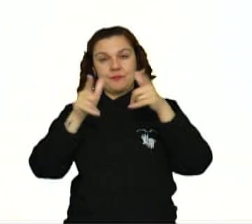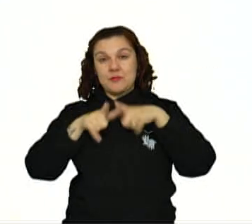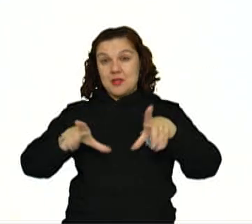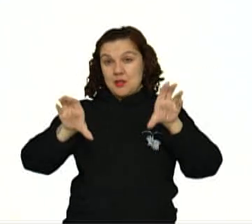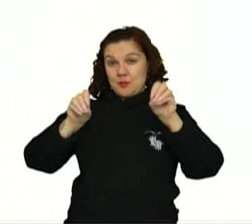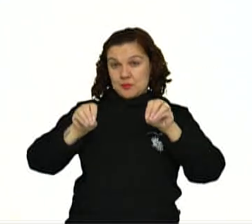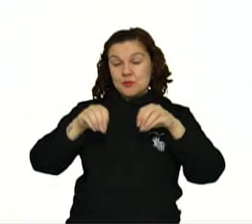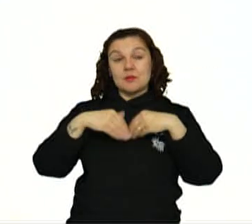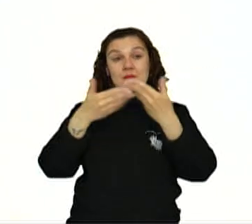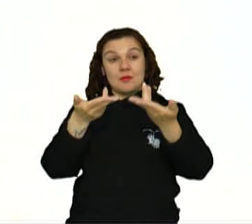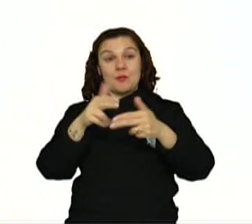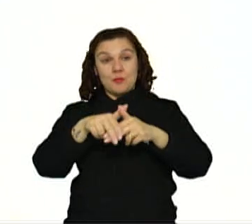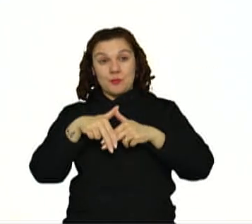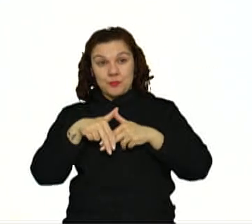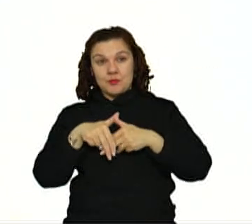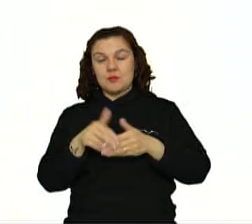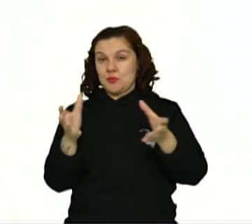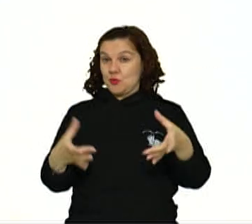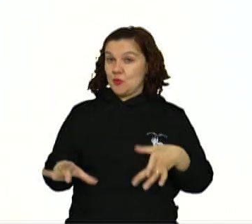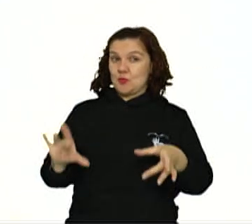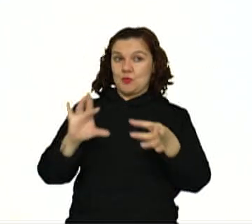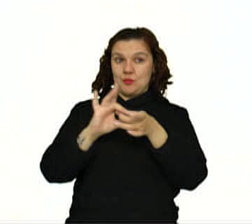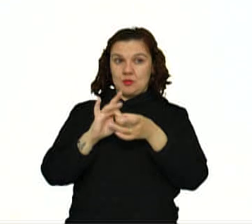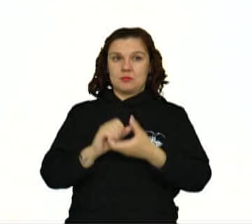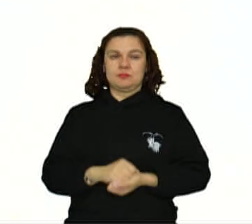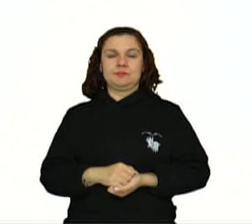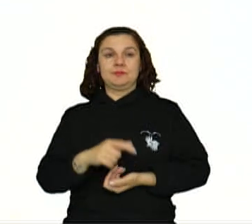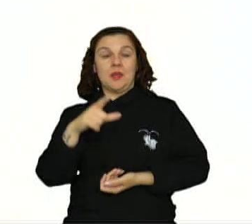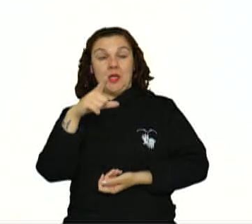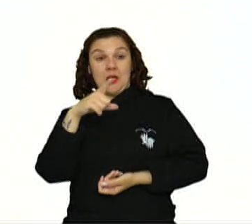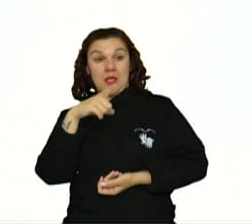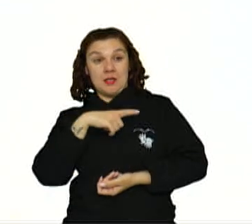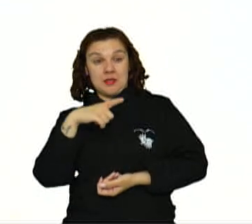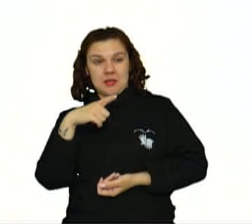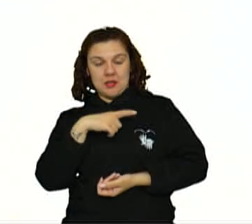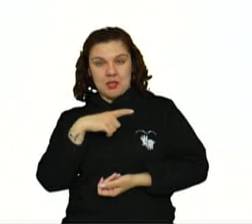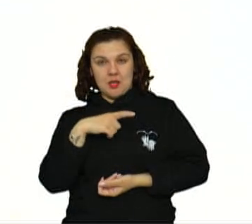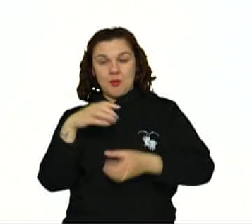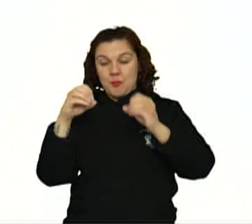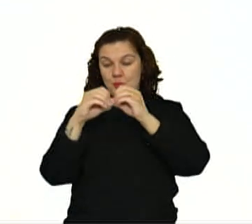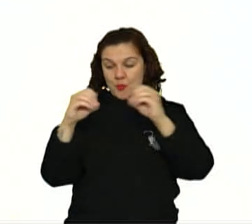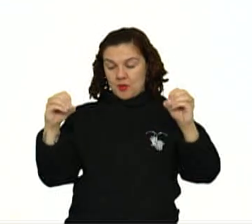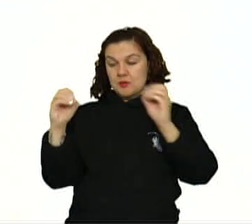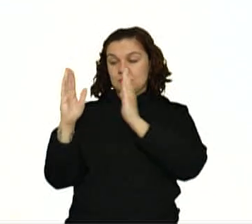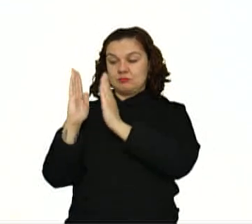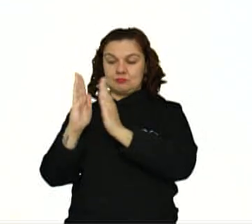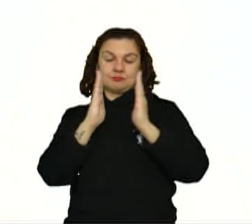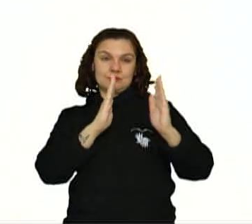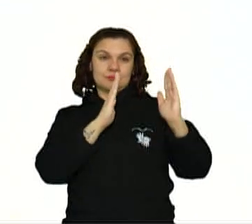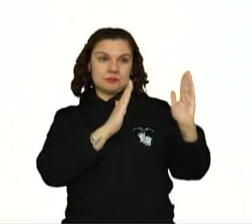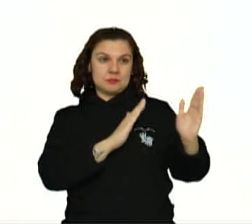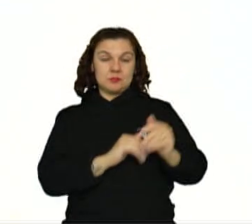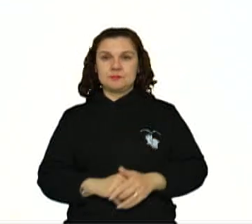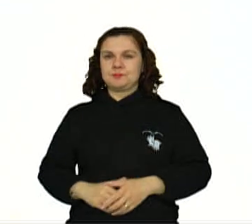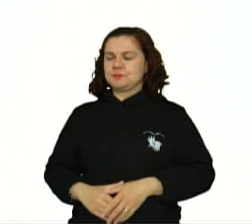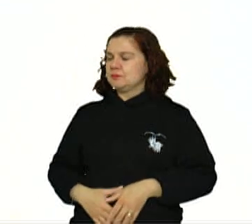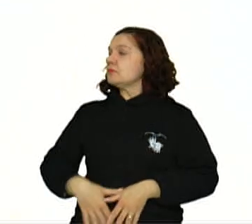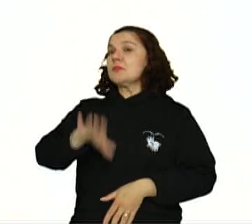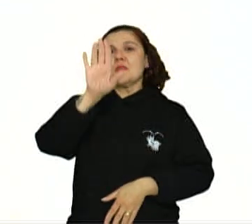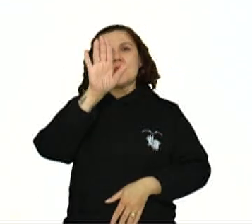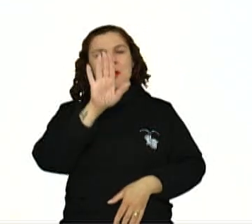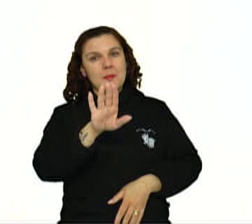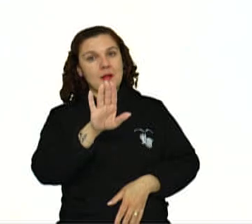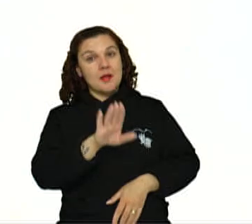linguístico, portanto, no conjunto. Temos na oração os seguintes termos. Então, só um pouquinho, gente.